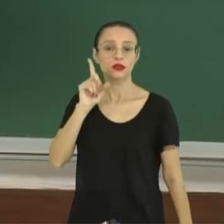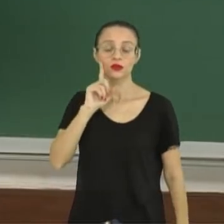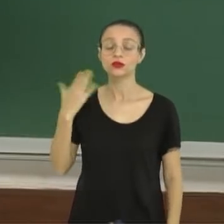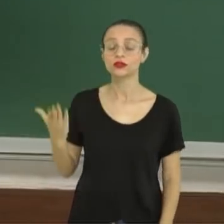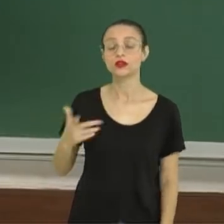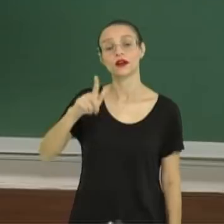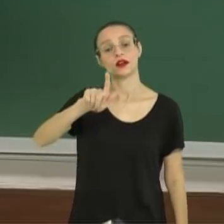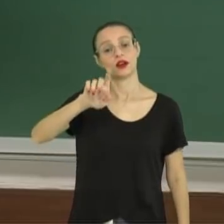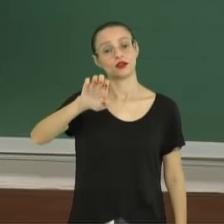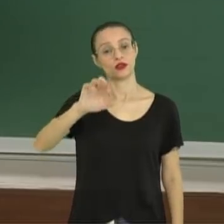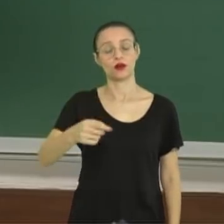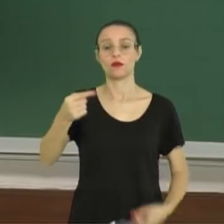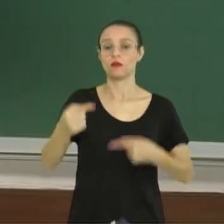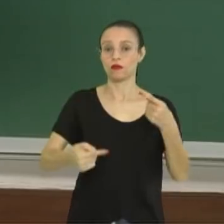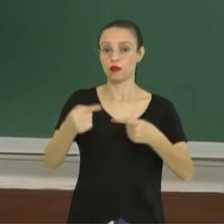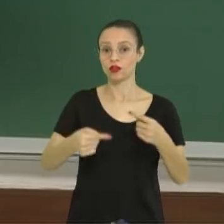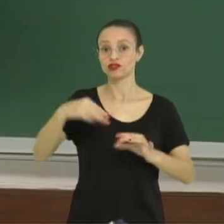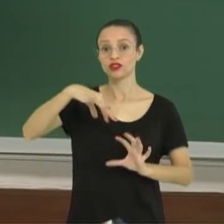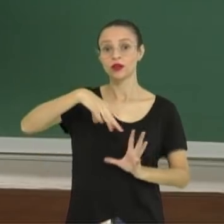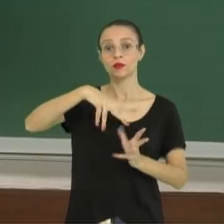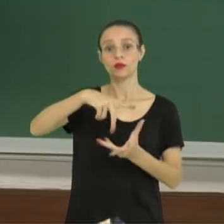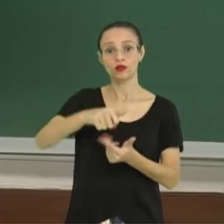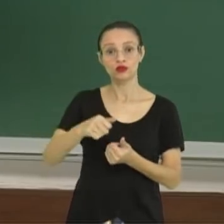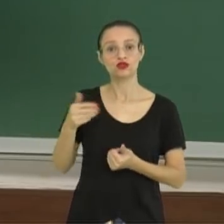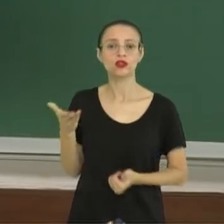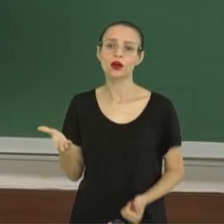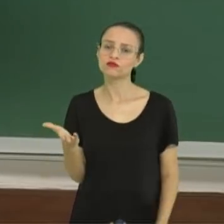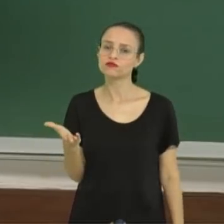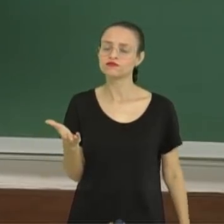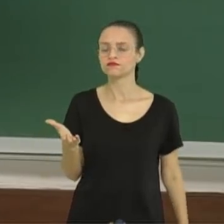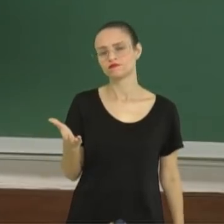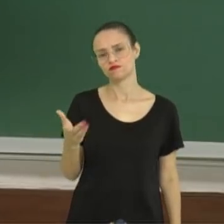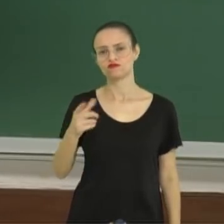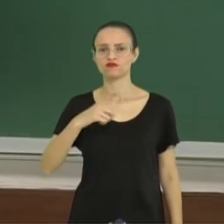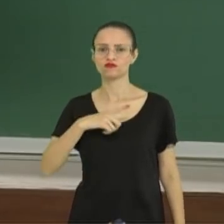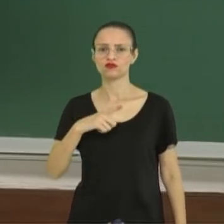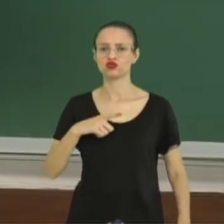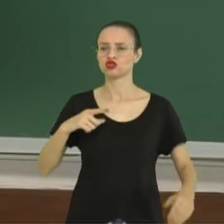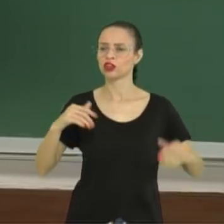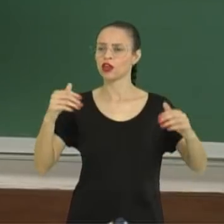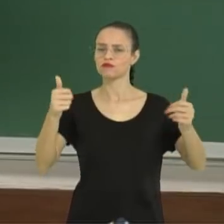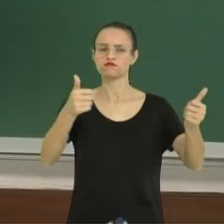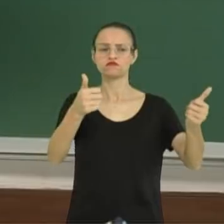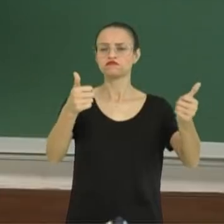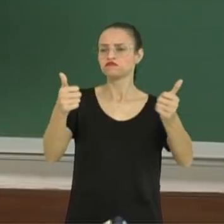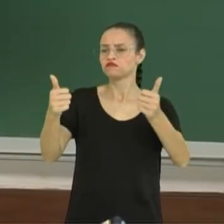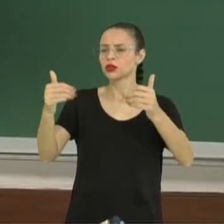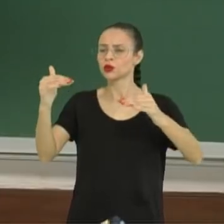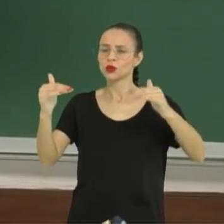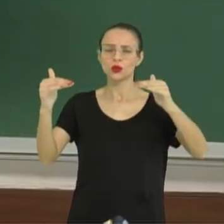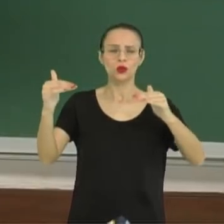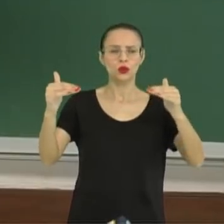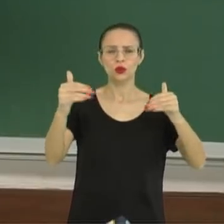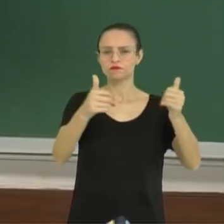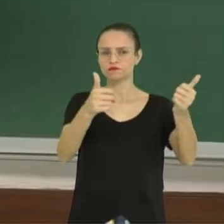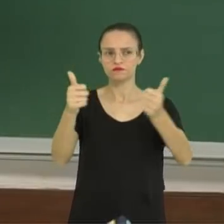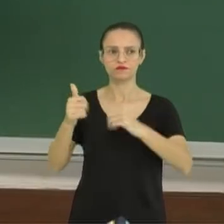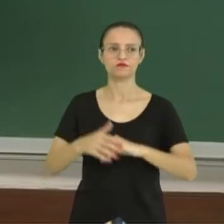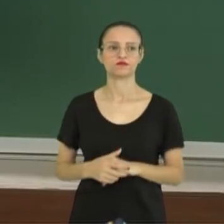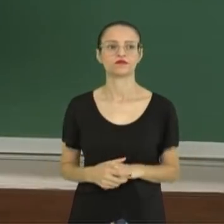geopolítica mundial naquele momento digamos que existia uma certa harmonia aí entre a geopolítica